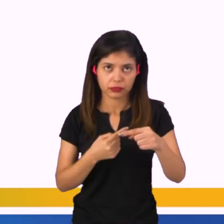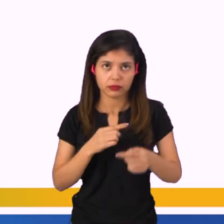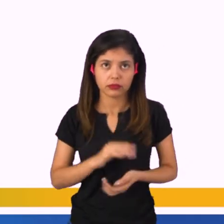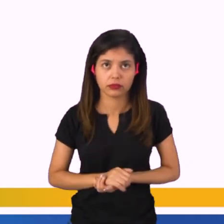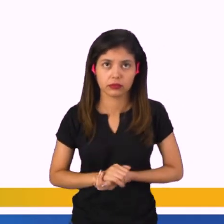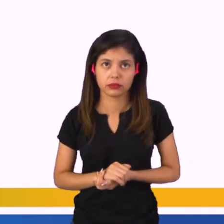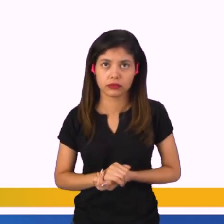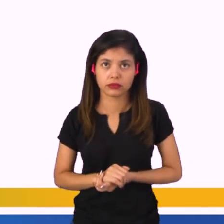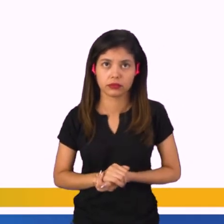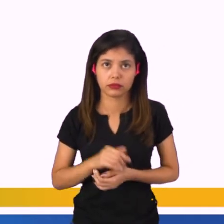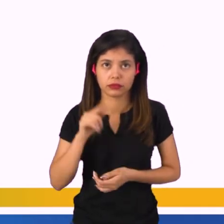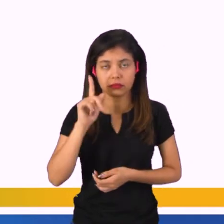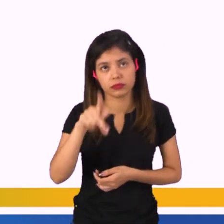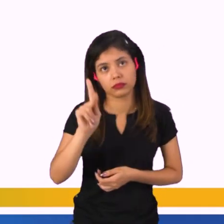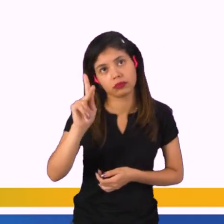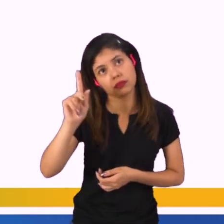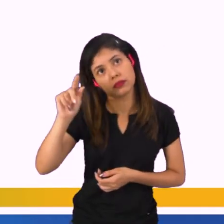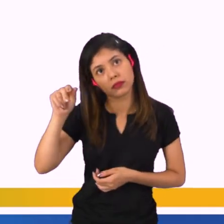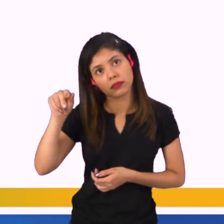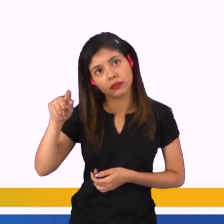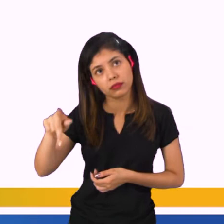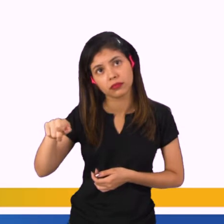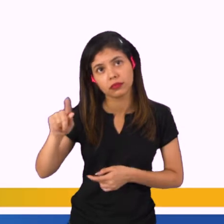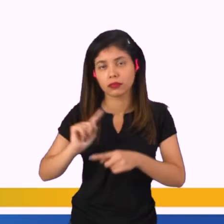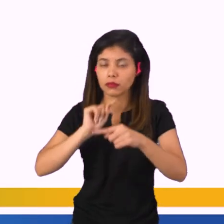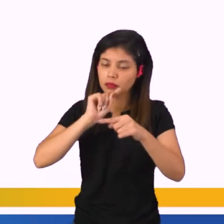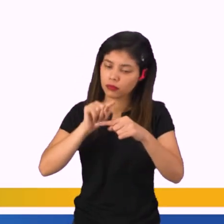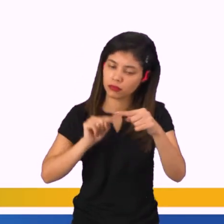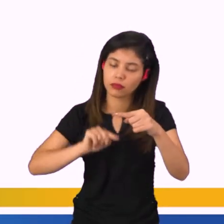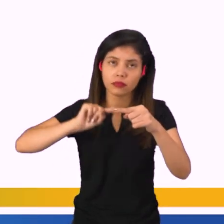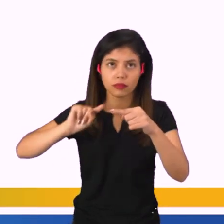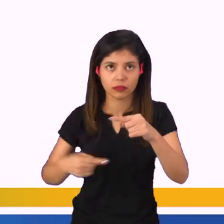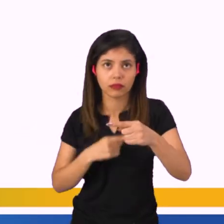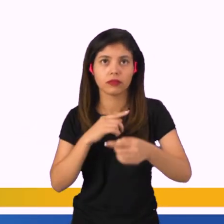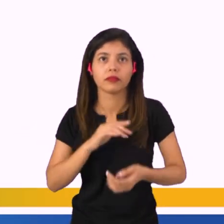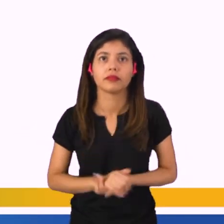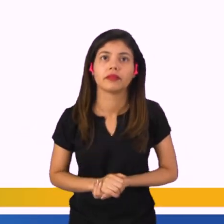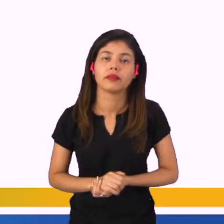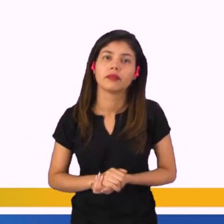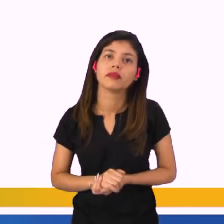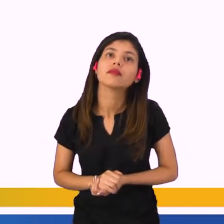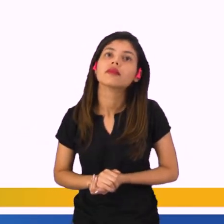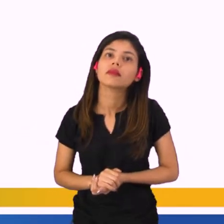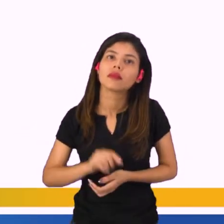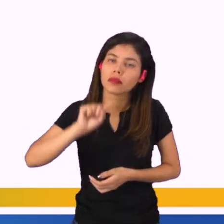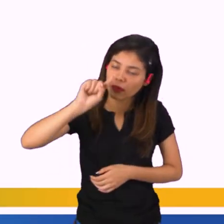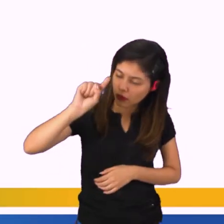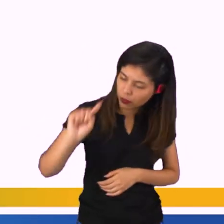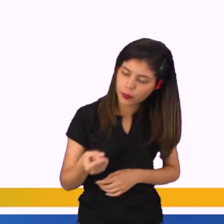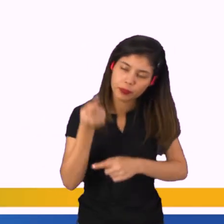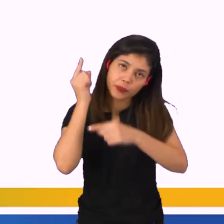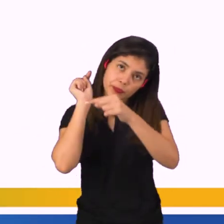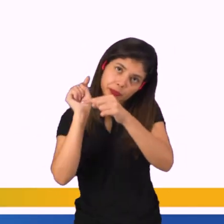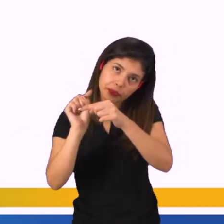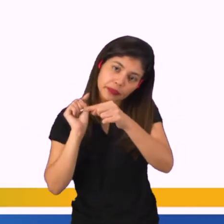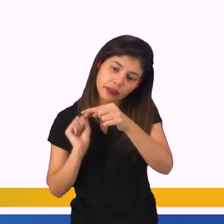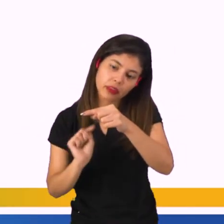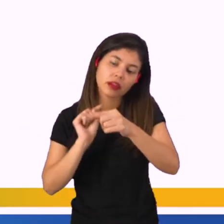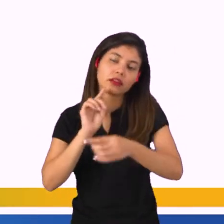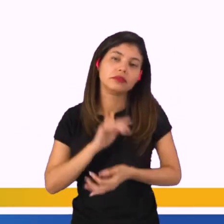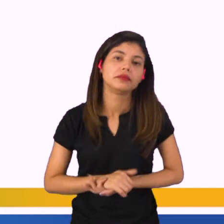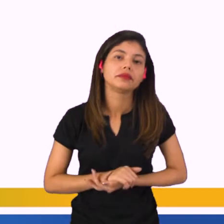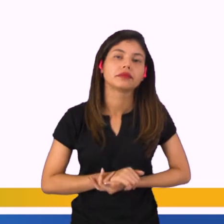por 1000. De grama para quilograma, dividimos novamente por 1000. E de quilograma